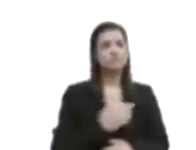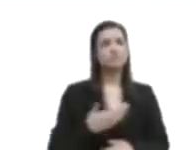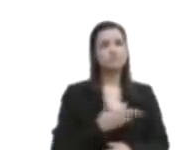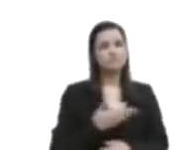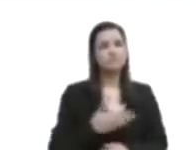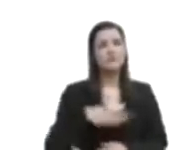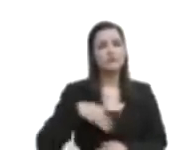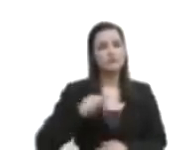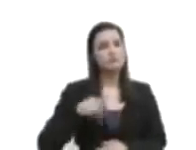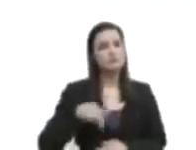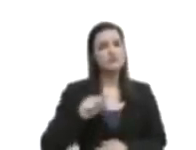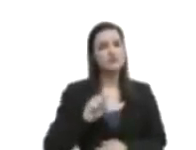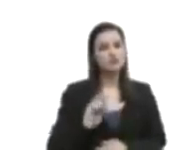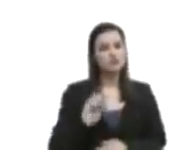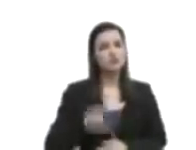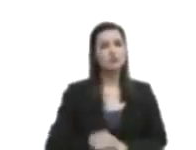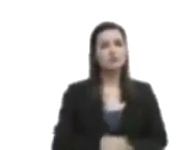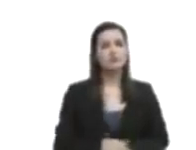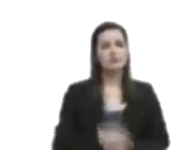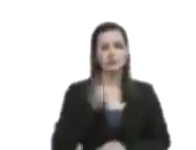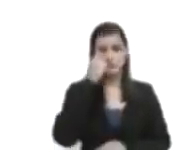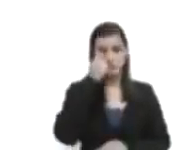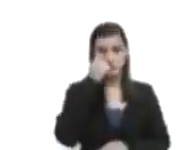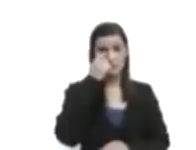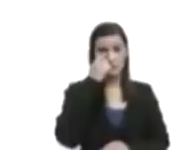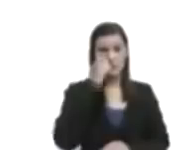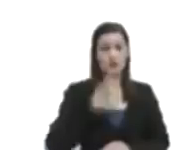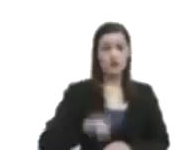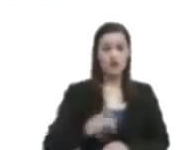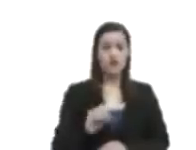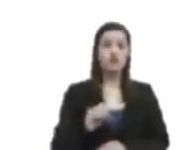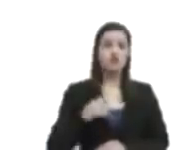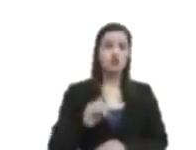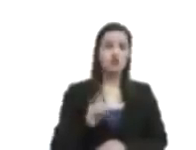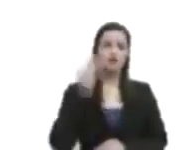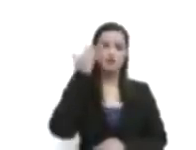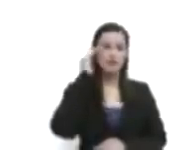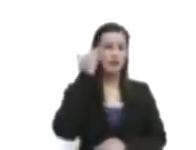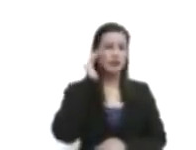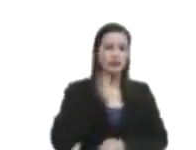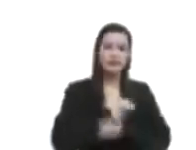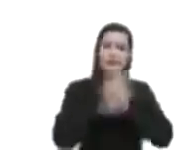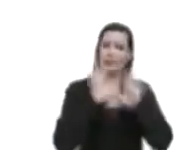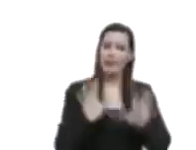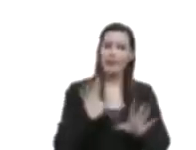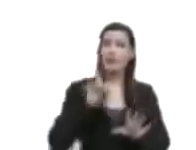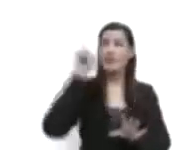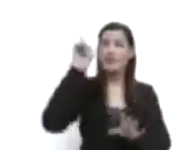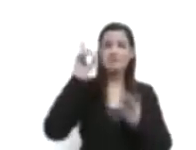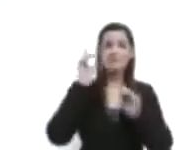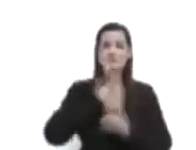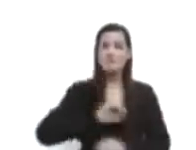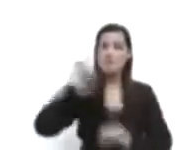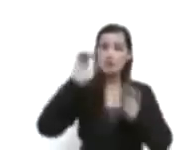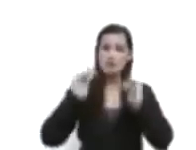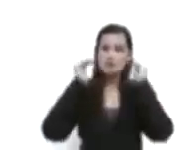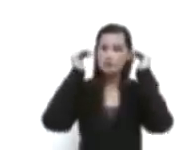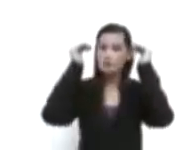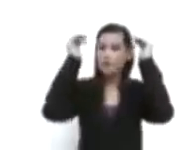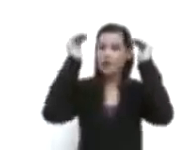Dele vem tudo. Jó entendia a doutrina da providência divina, da soberania divina. Essa